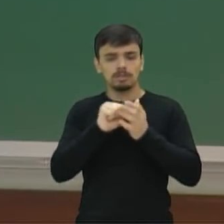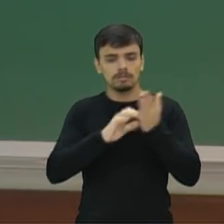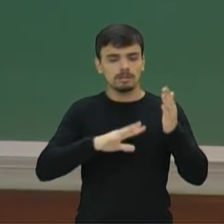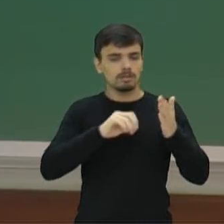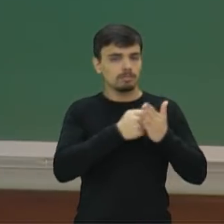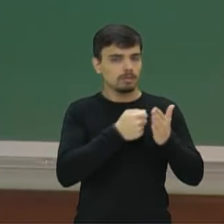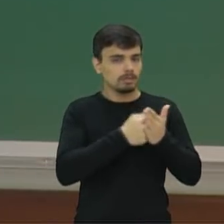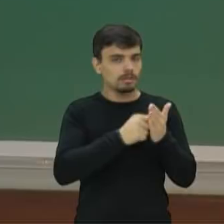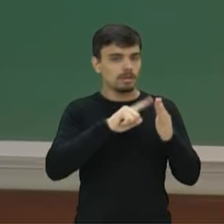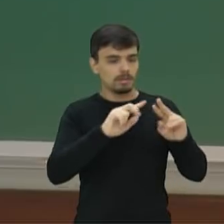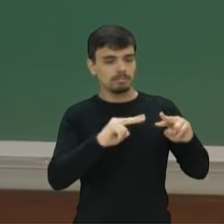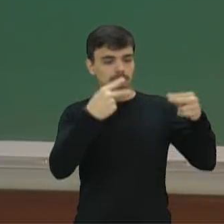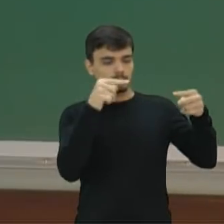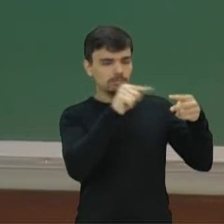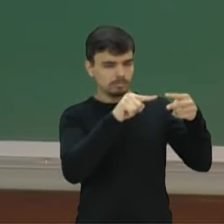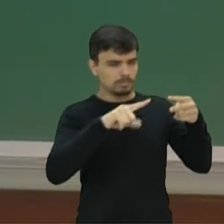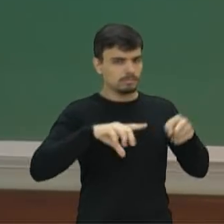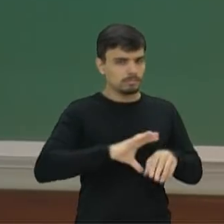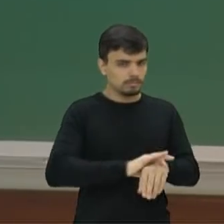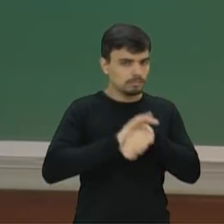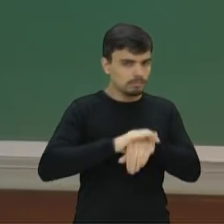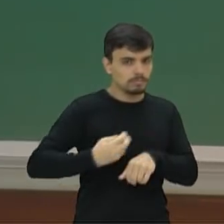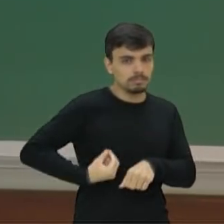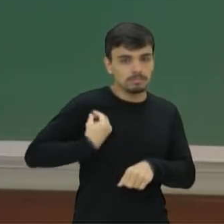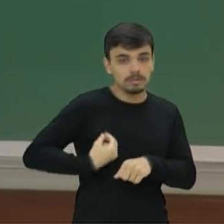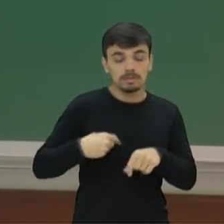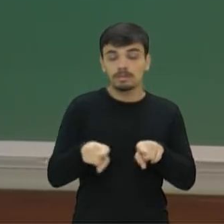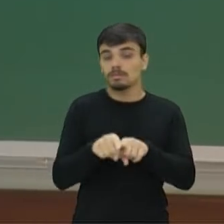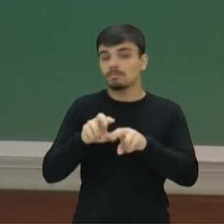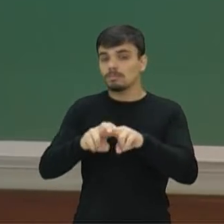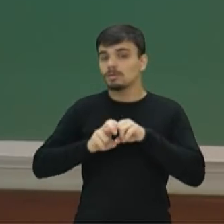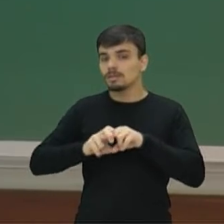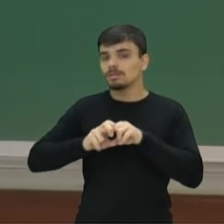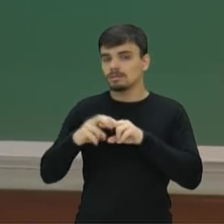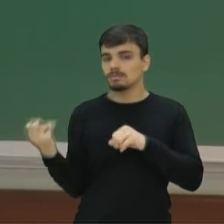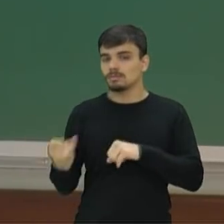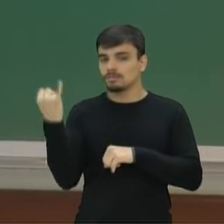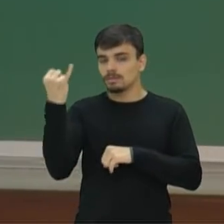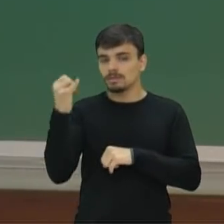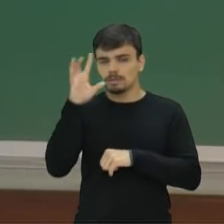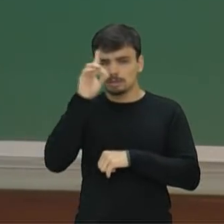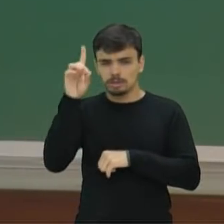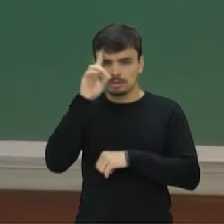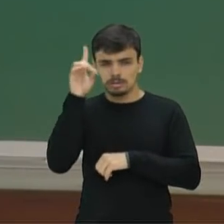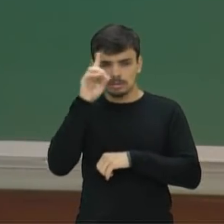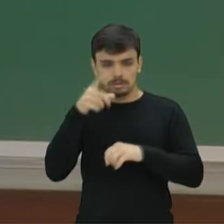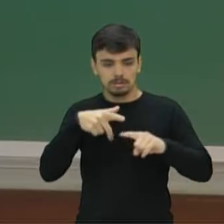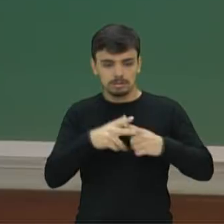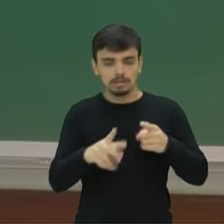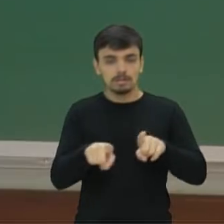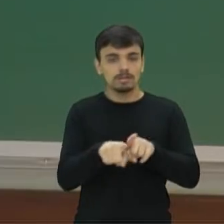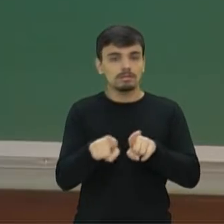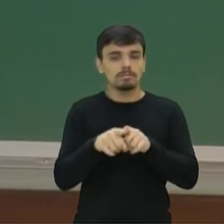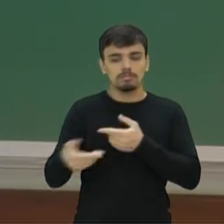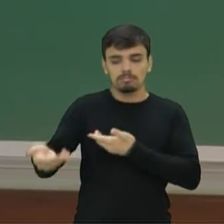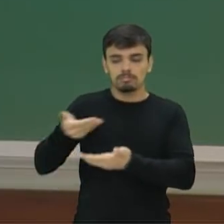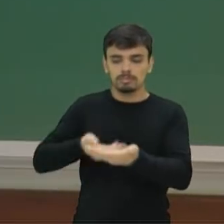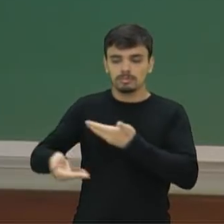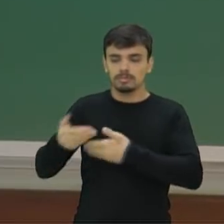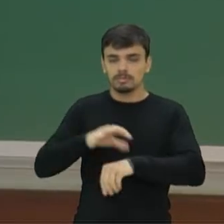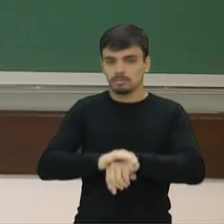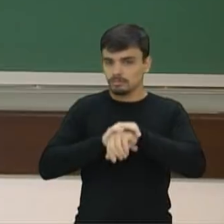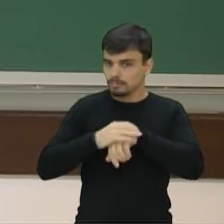obrigatória que vai validar a sua presença. Então é fundamental que você acesse diariamente essa ferramenta e interaja e valide a